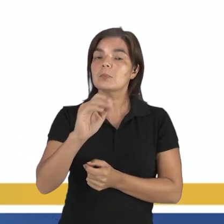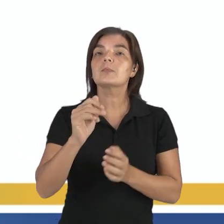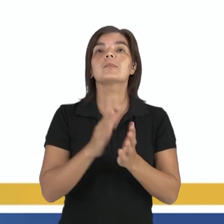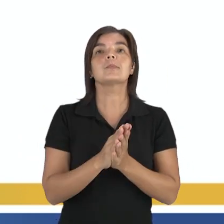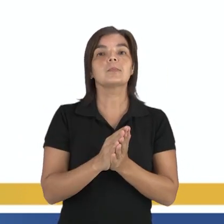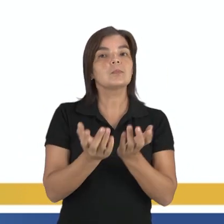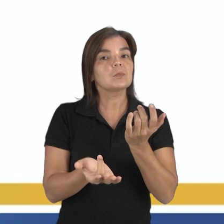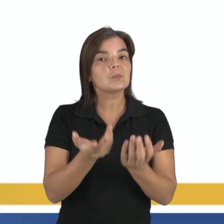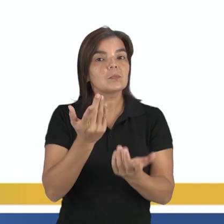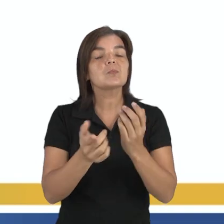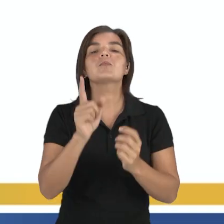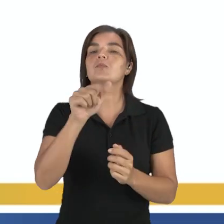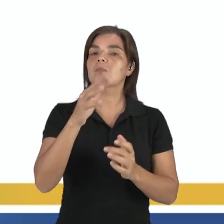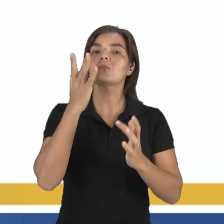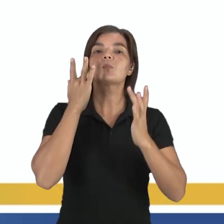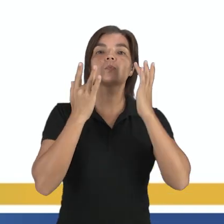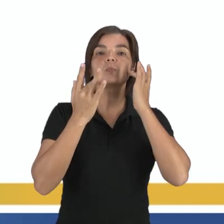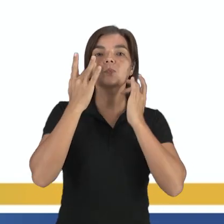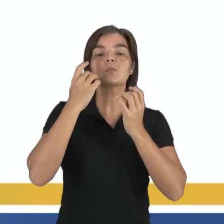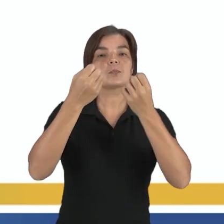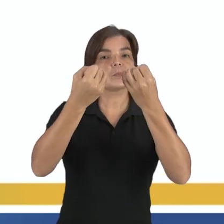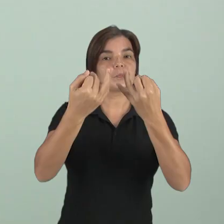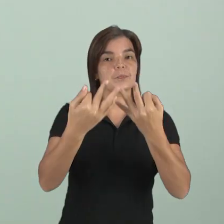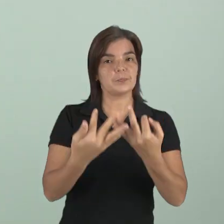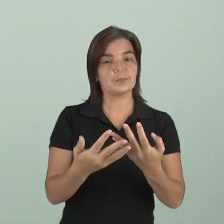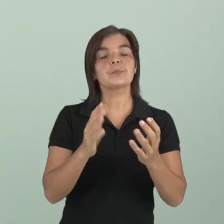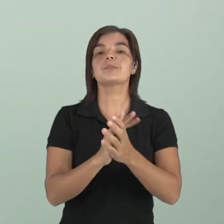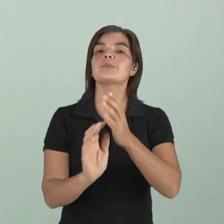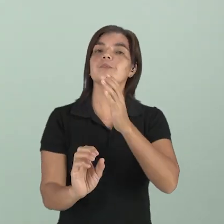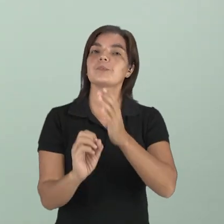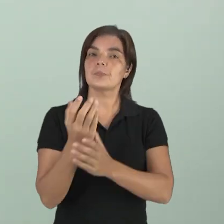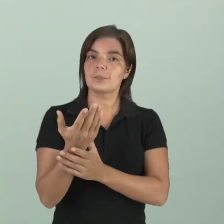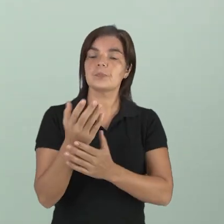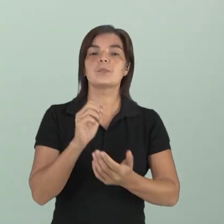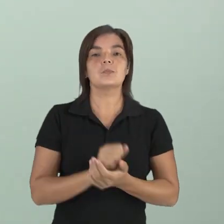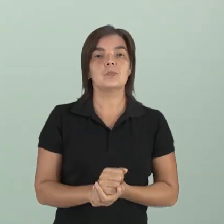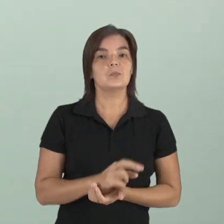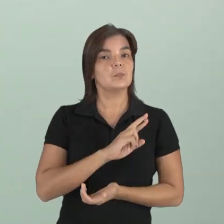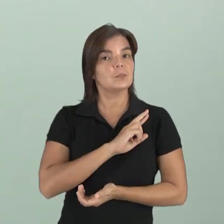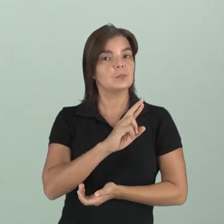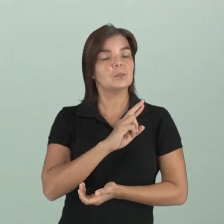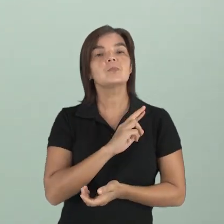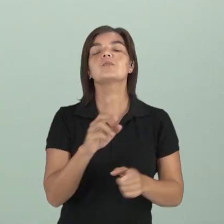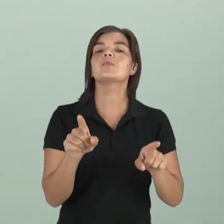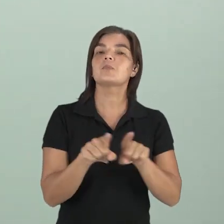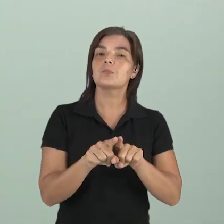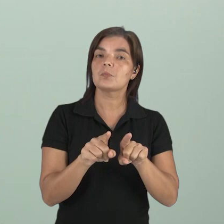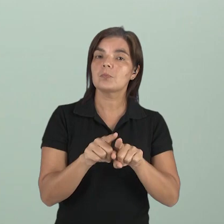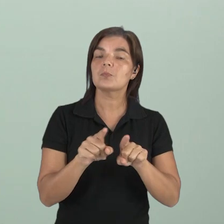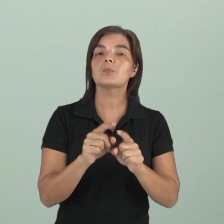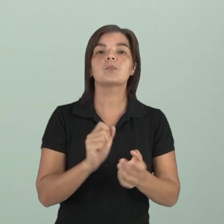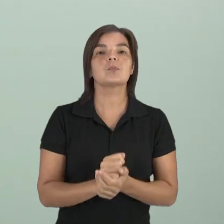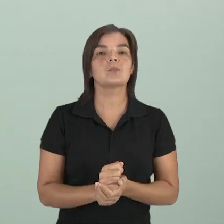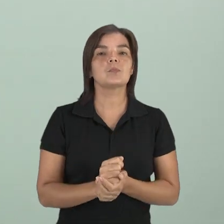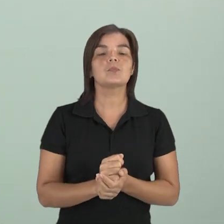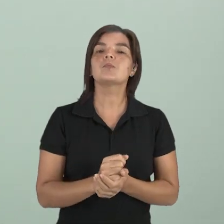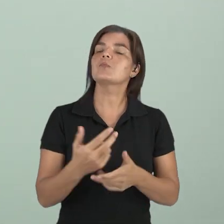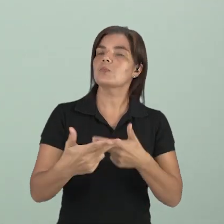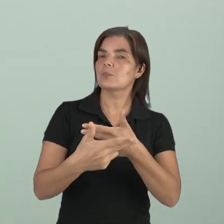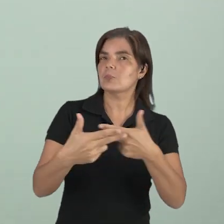peça, sim, uma peça teatral que vai falar sobre os acontecimentos religiosos, mas também vai ter